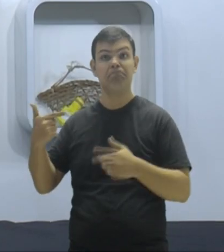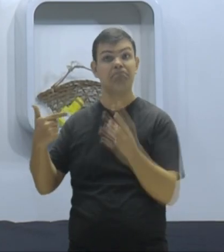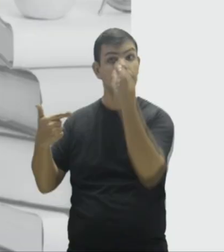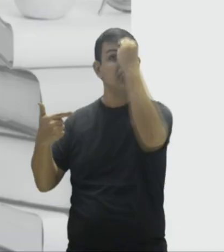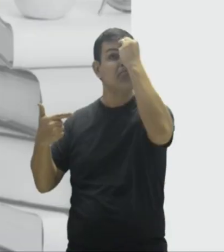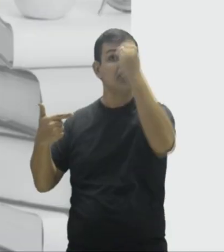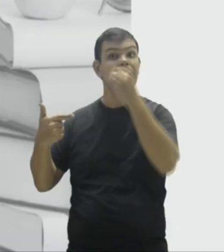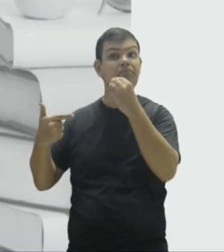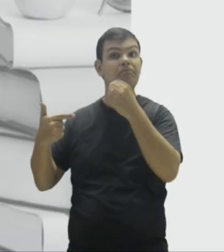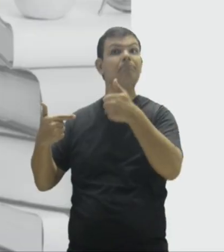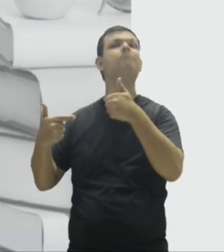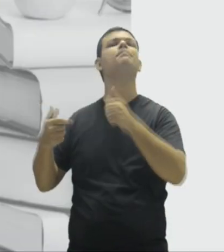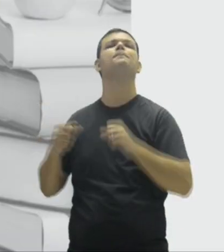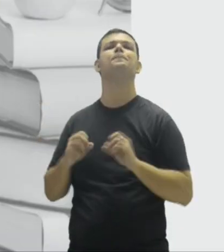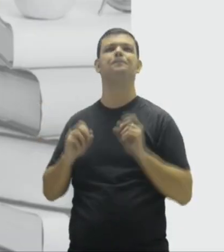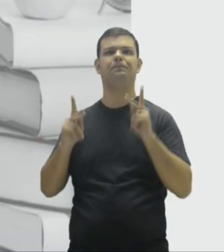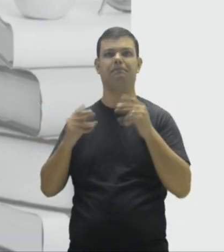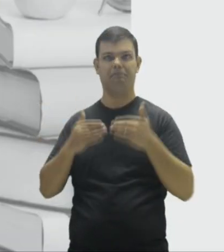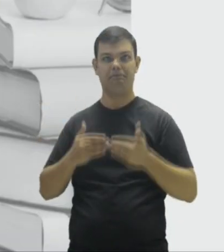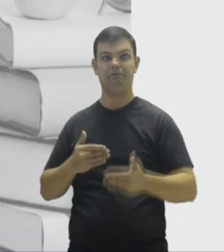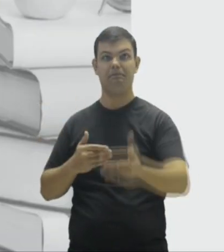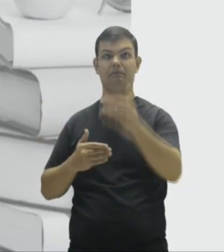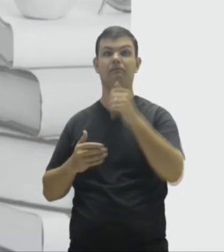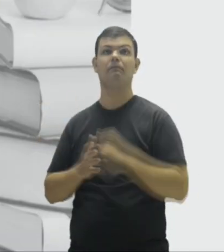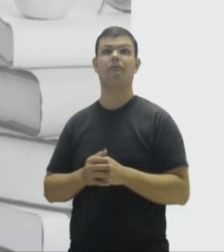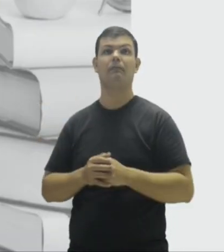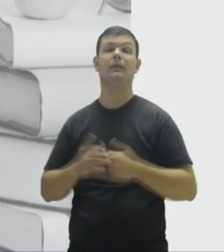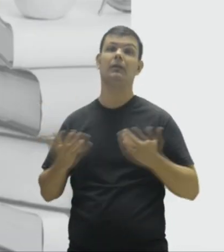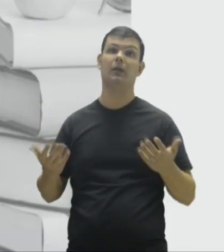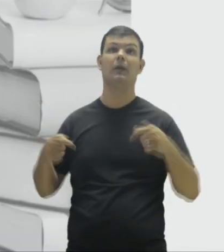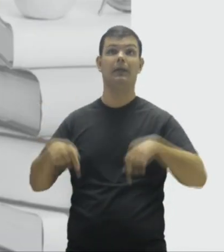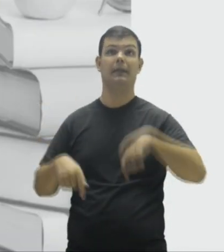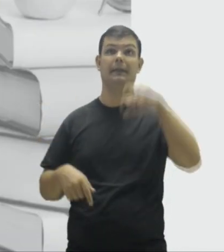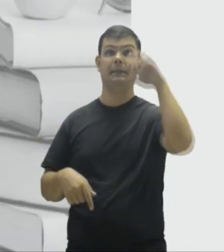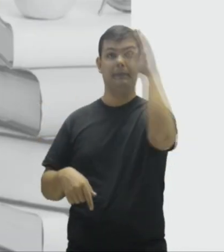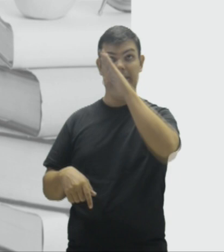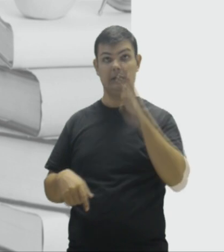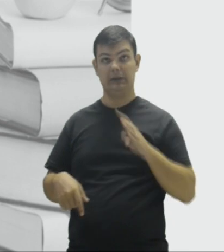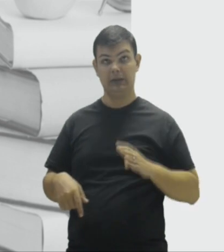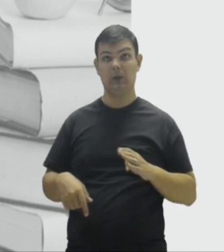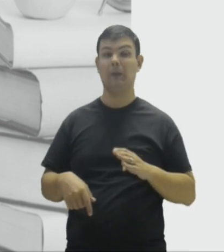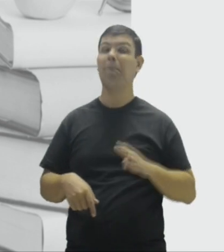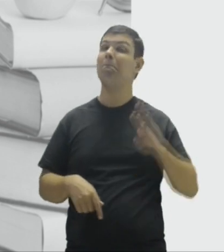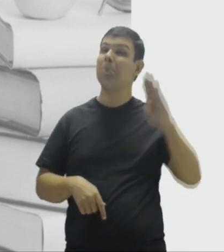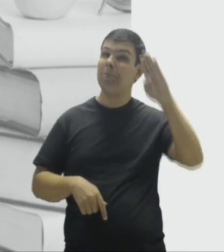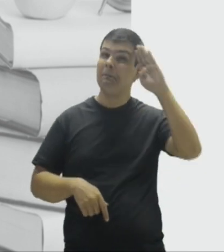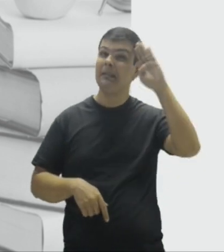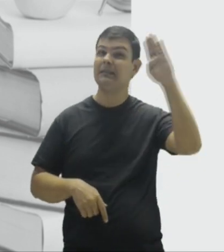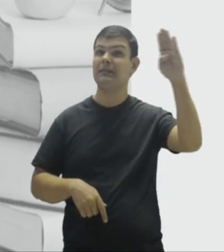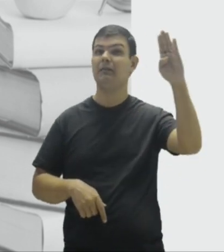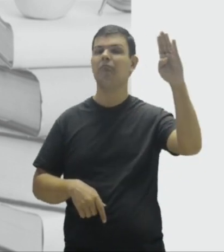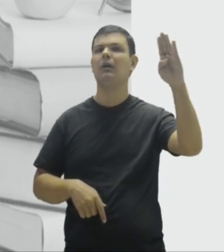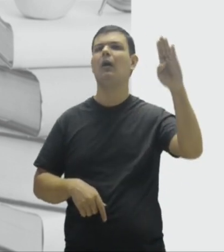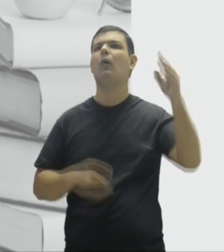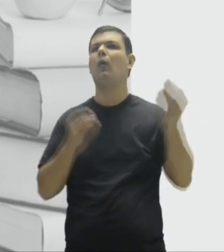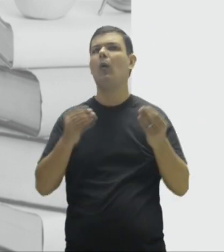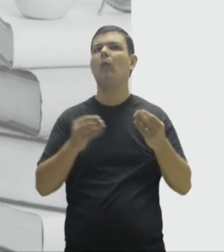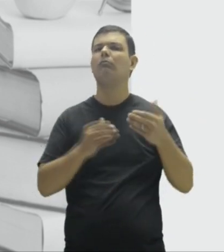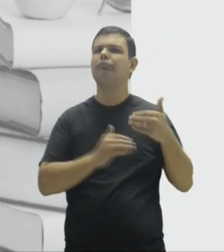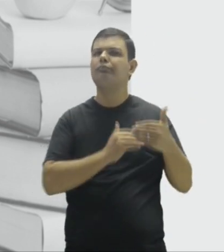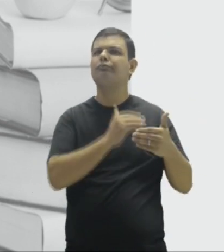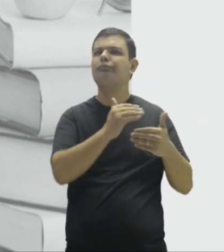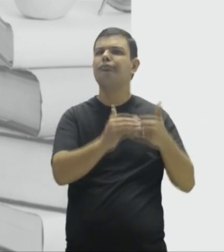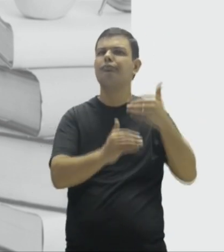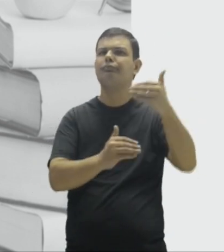hoje. Vamos lá. No Brasil, nossa principal formação